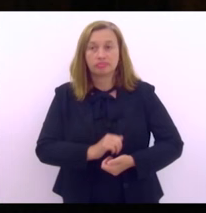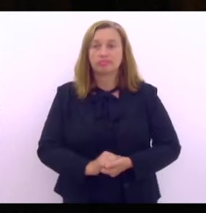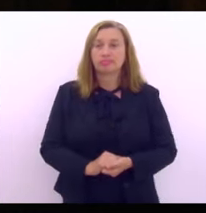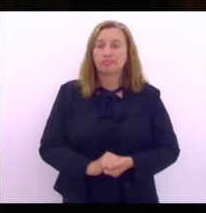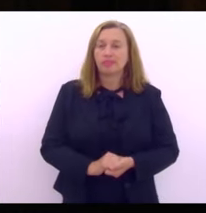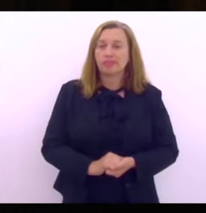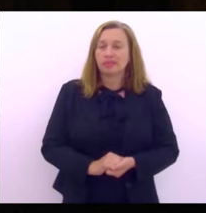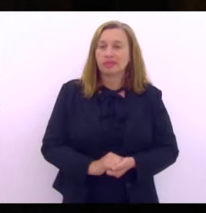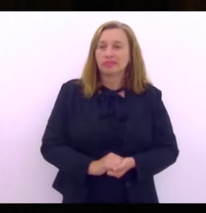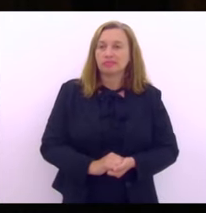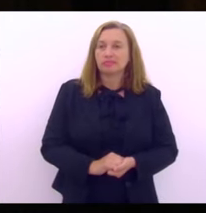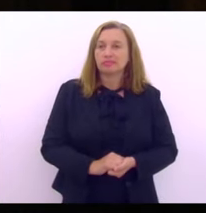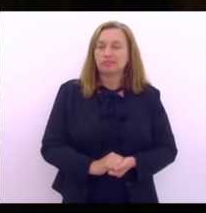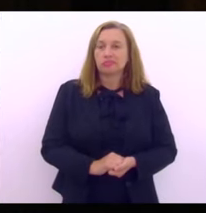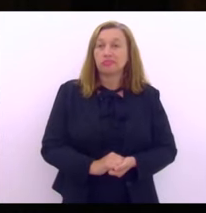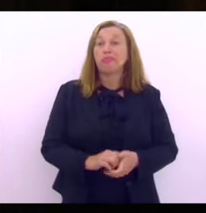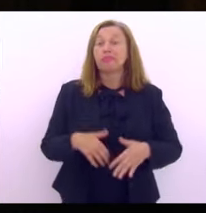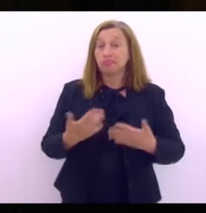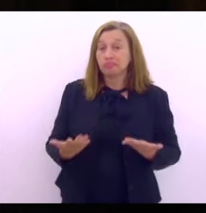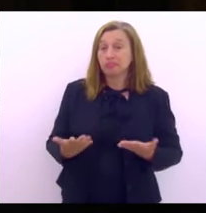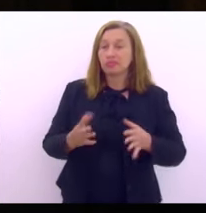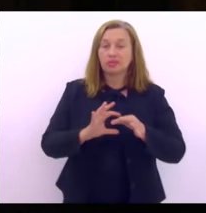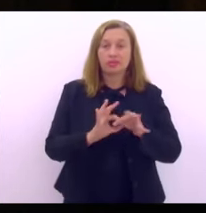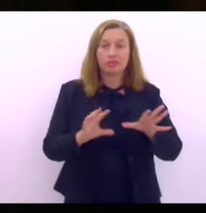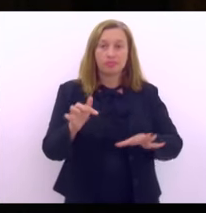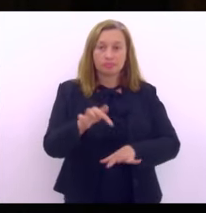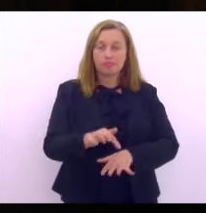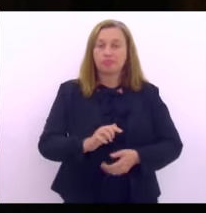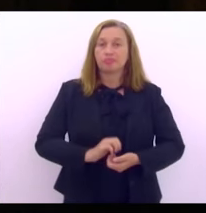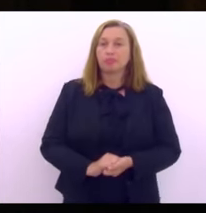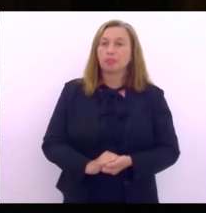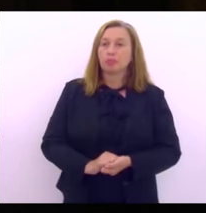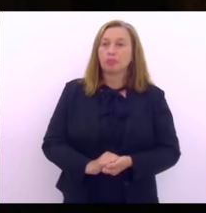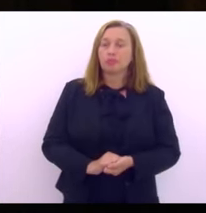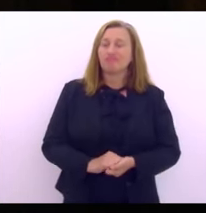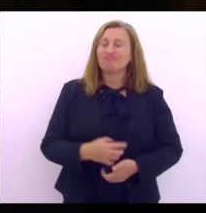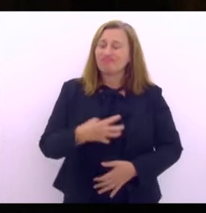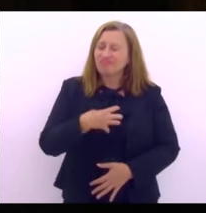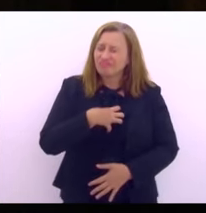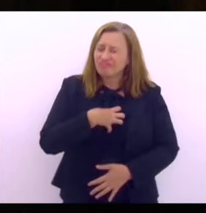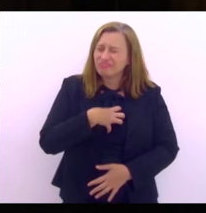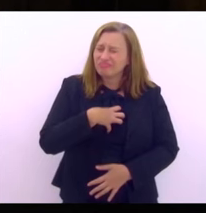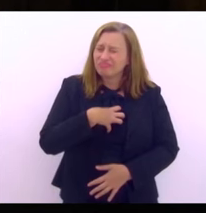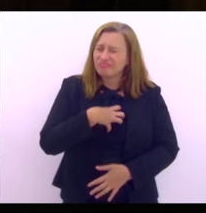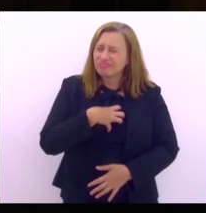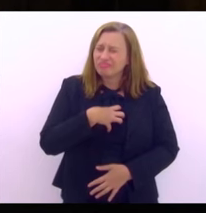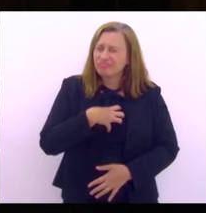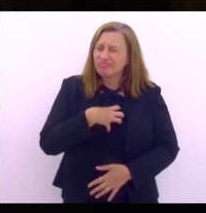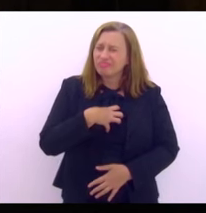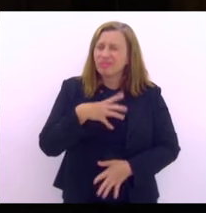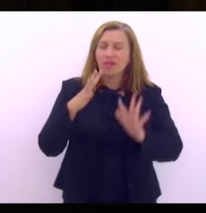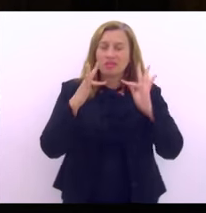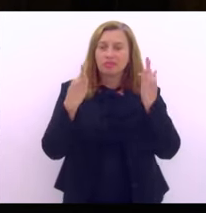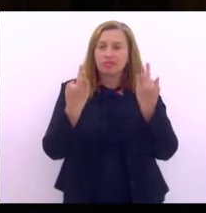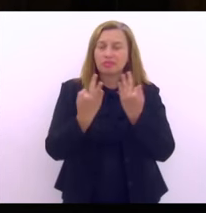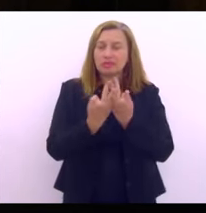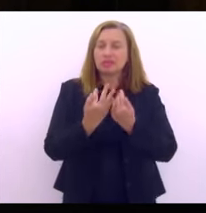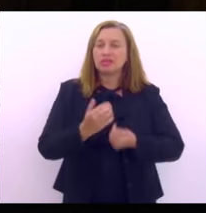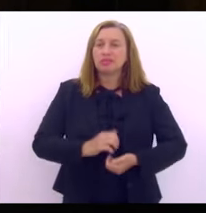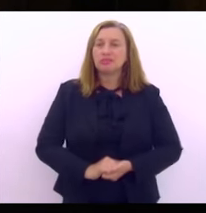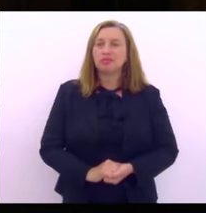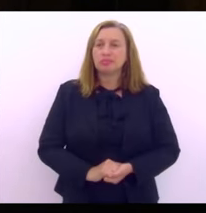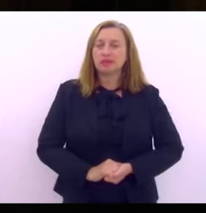Então, eu vou deixar aqui o meu sentimento para a família